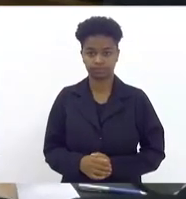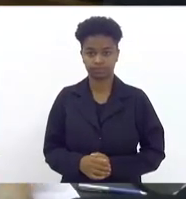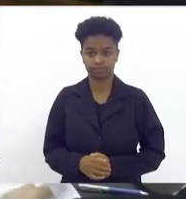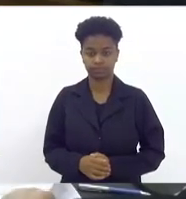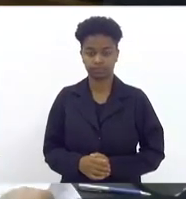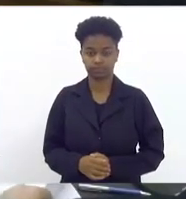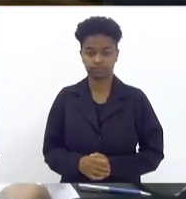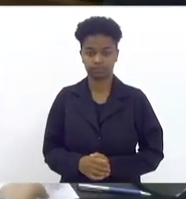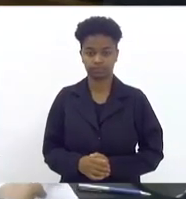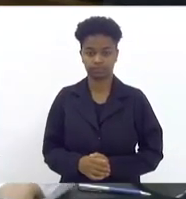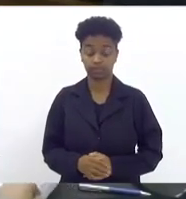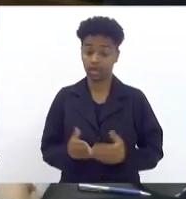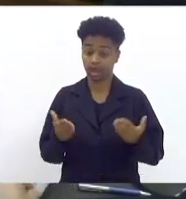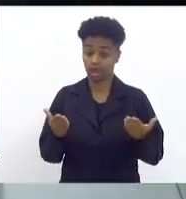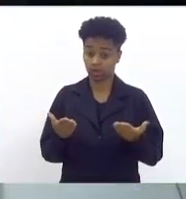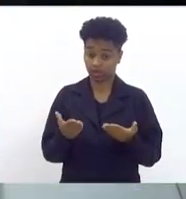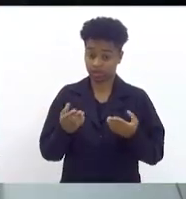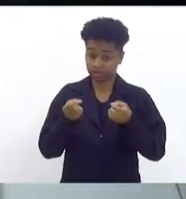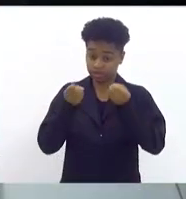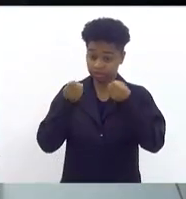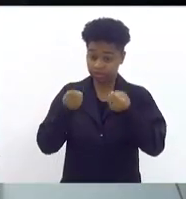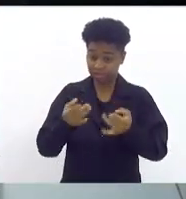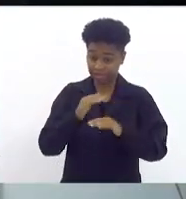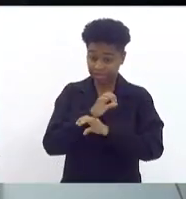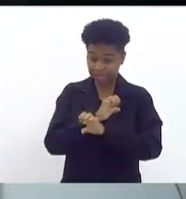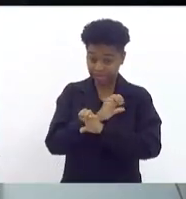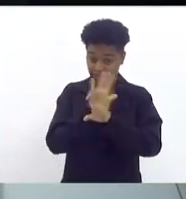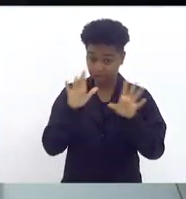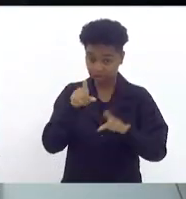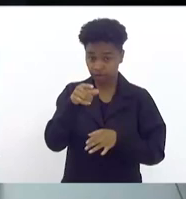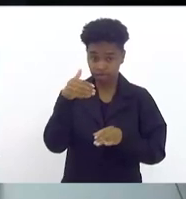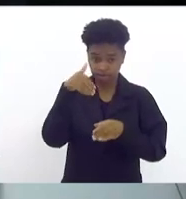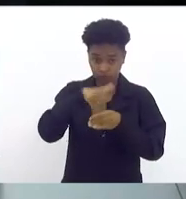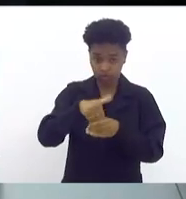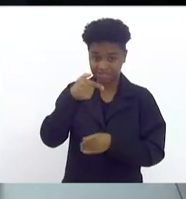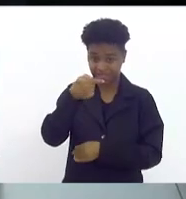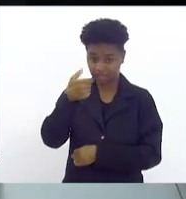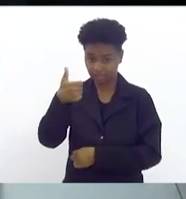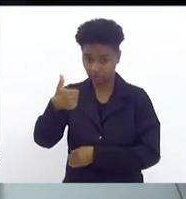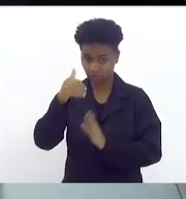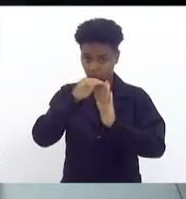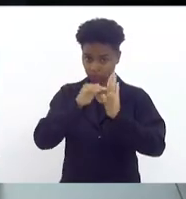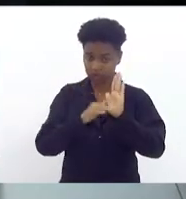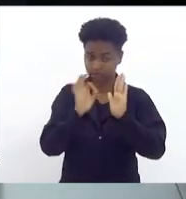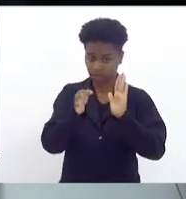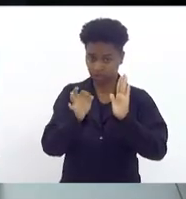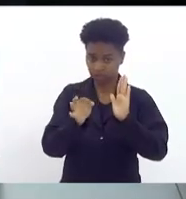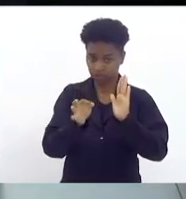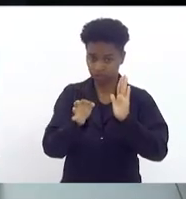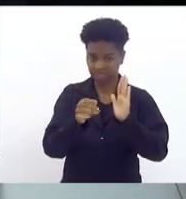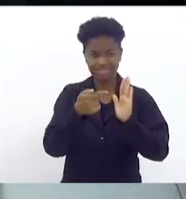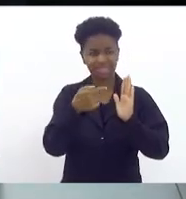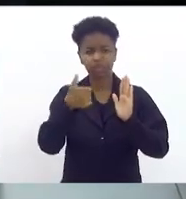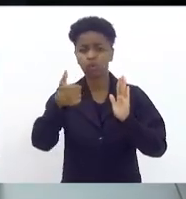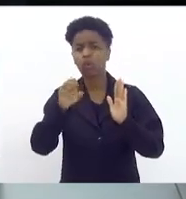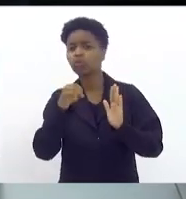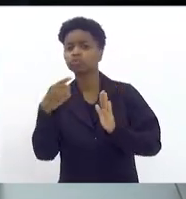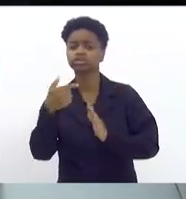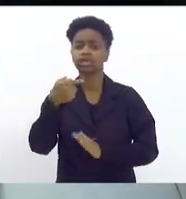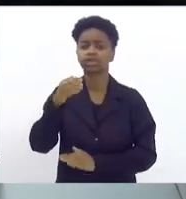Agora eu ligo. Para ficar claro, então o senhor está votando os 71. São 71 ou 70?